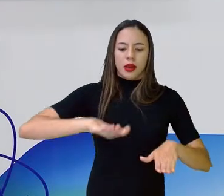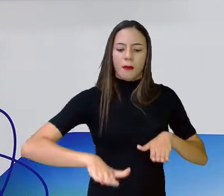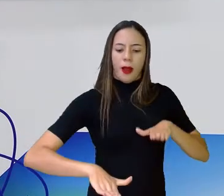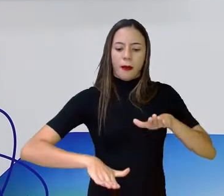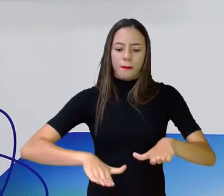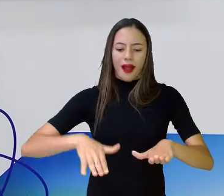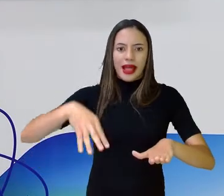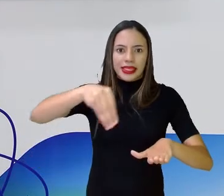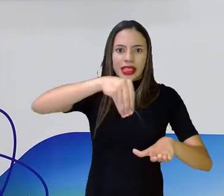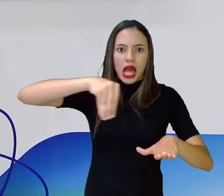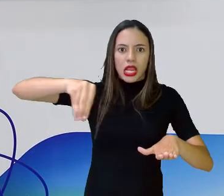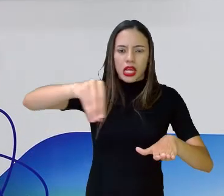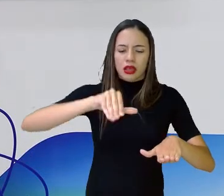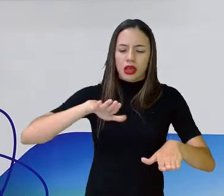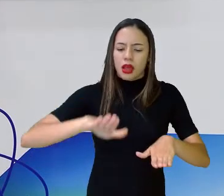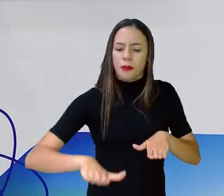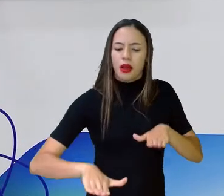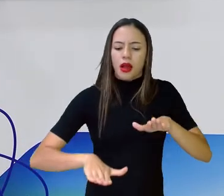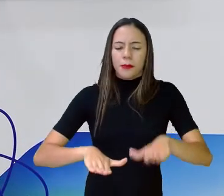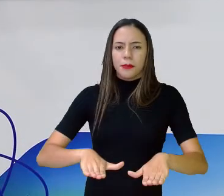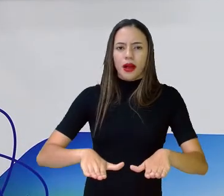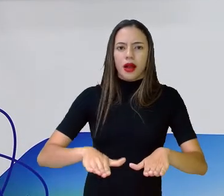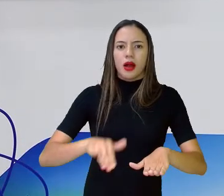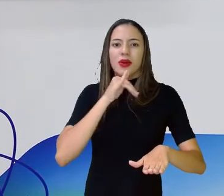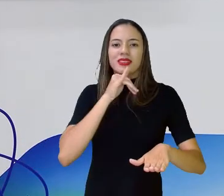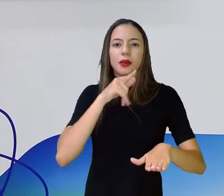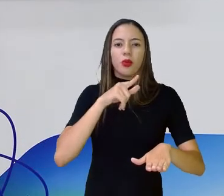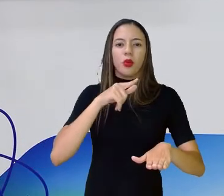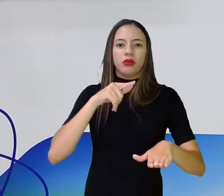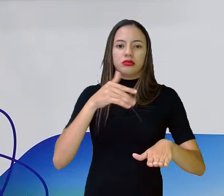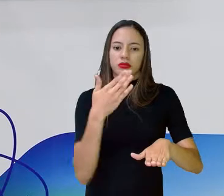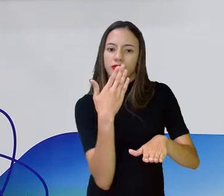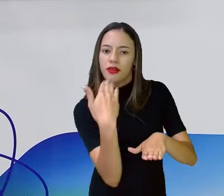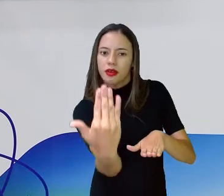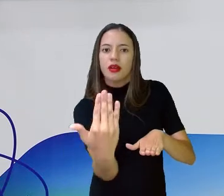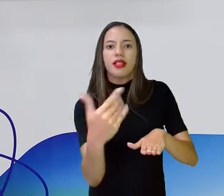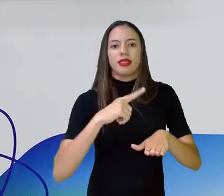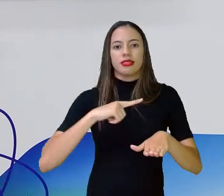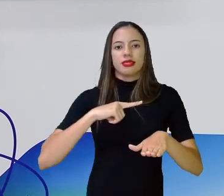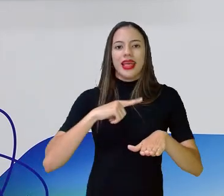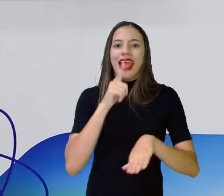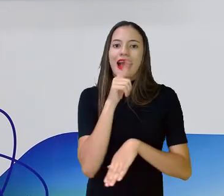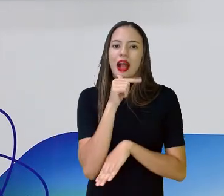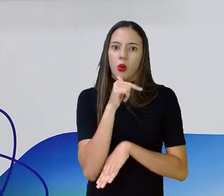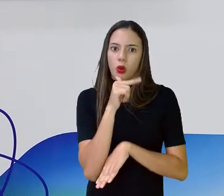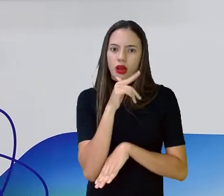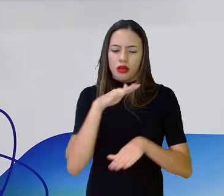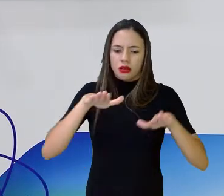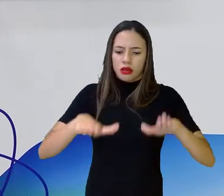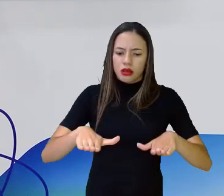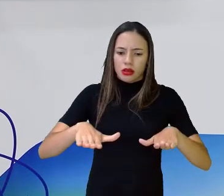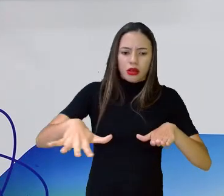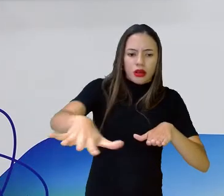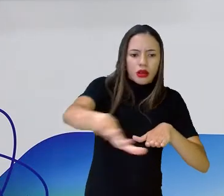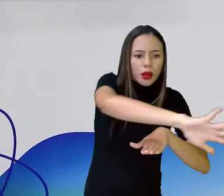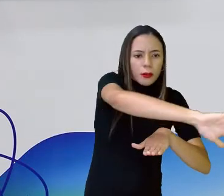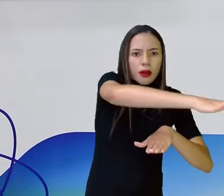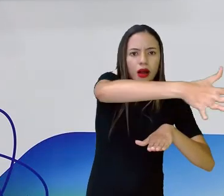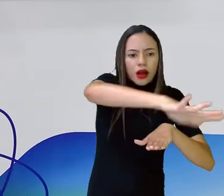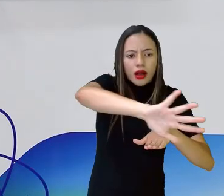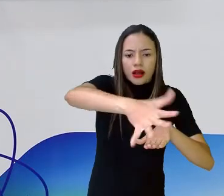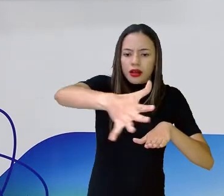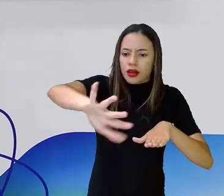e chega num local onde a faixa de água bate, né? A faixa de água ali encosta ali. Mas se aquela água do mar já